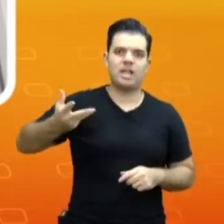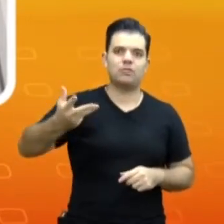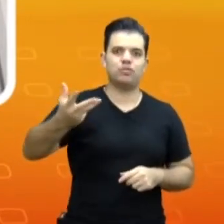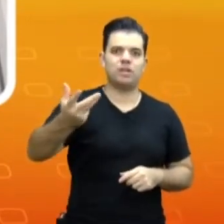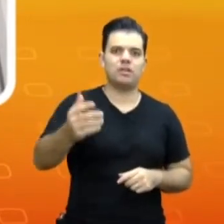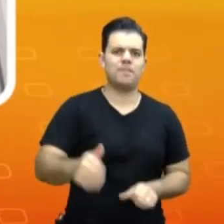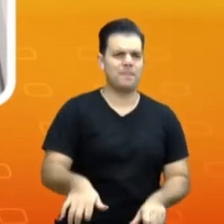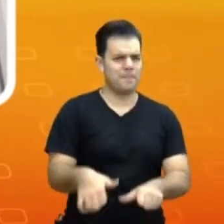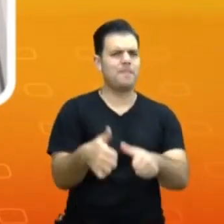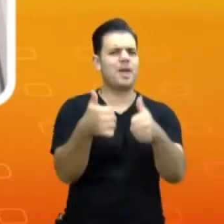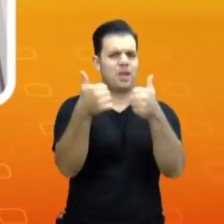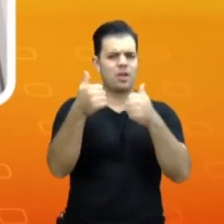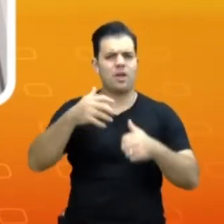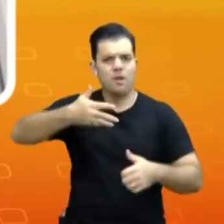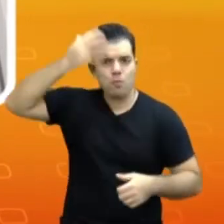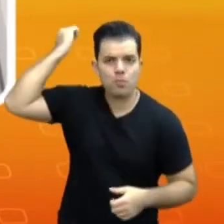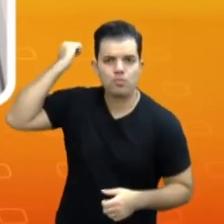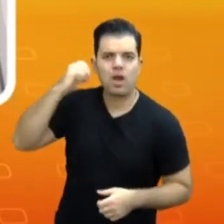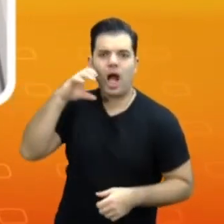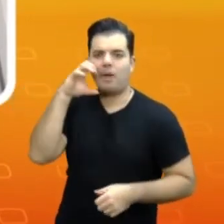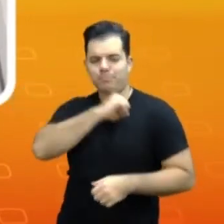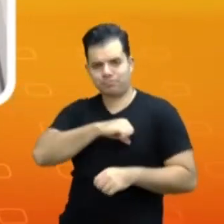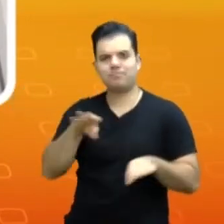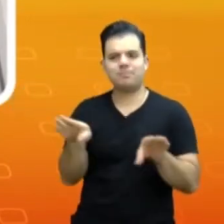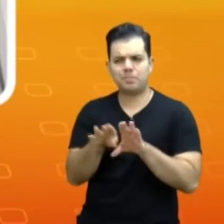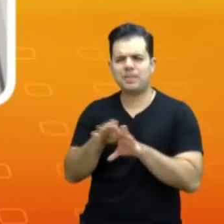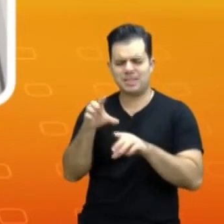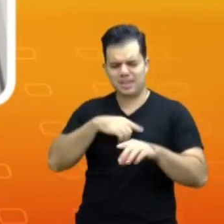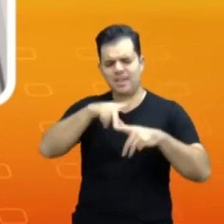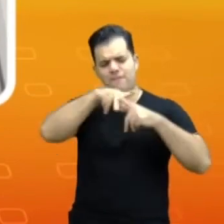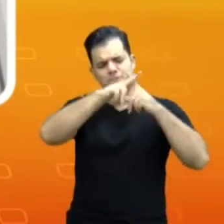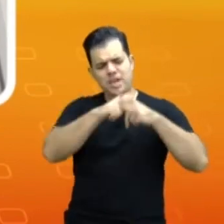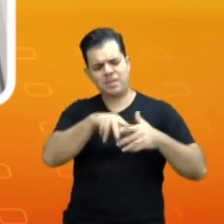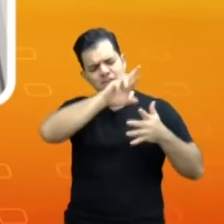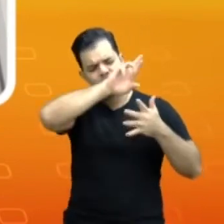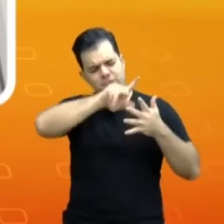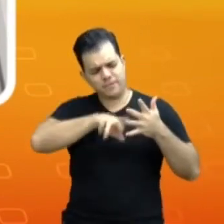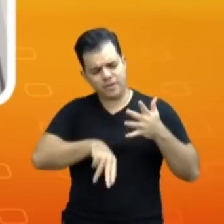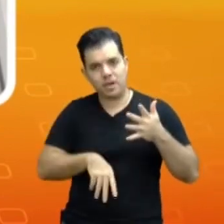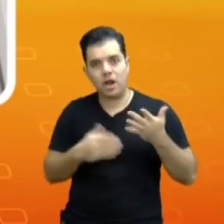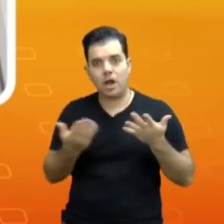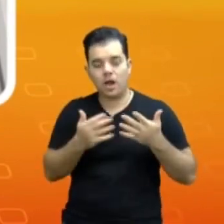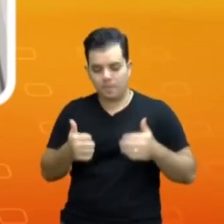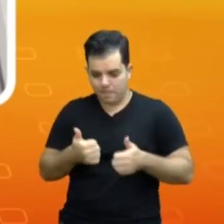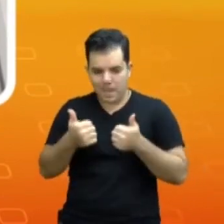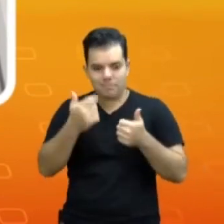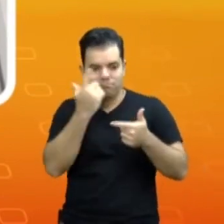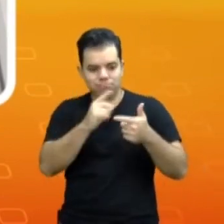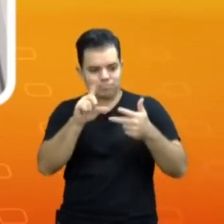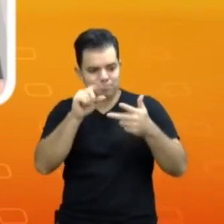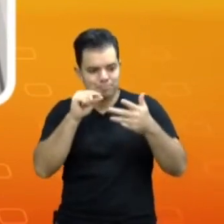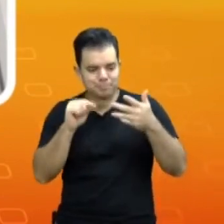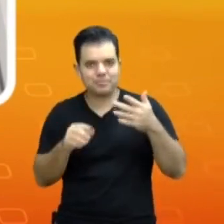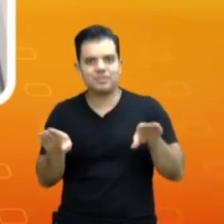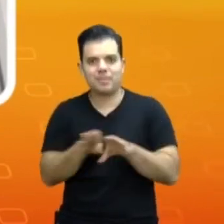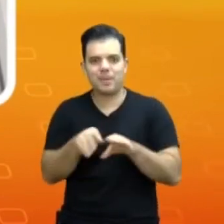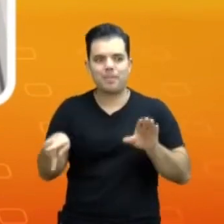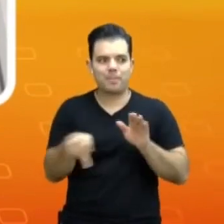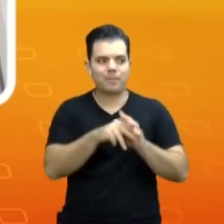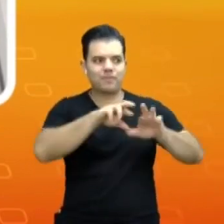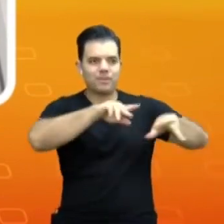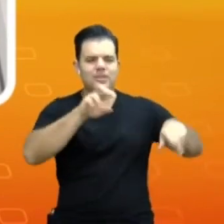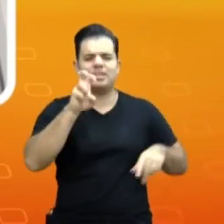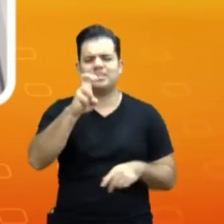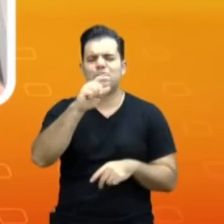execução. Eu acho que a gente já tem as ferramentas e nós estamos se beneficiando pelo que está acontecendo no mercado. É